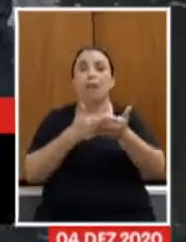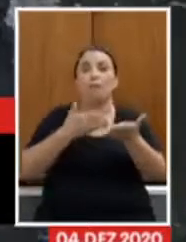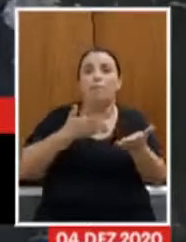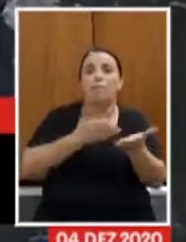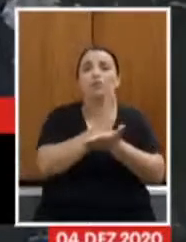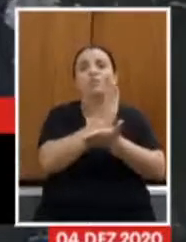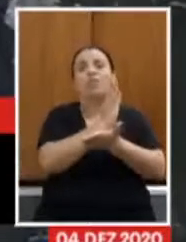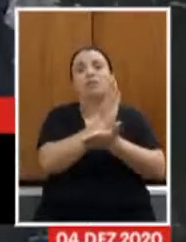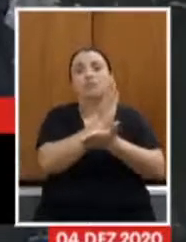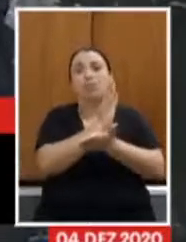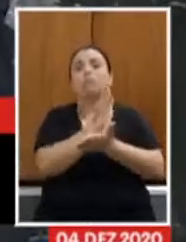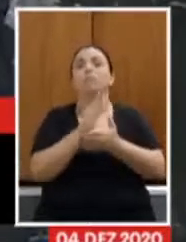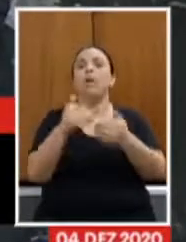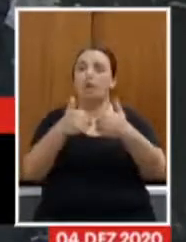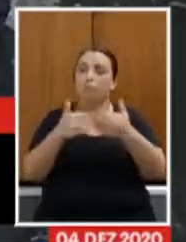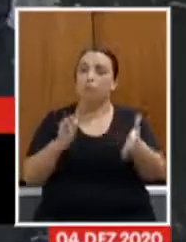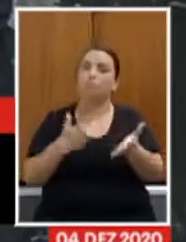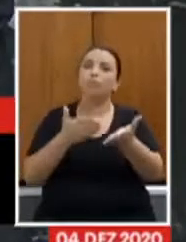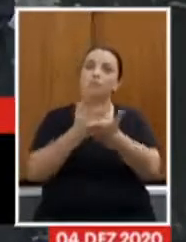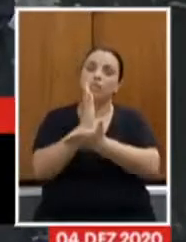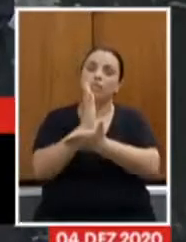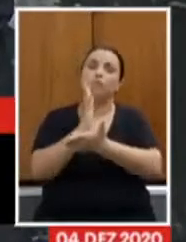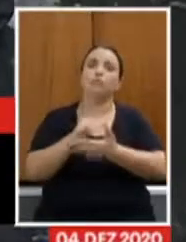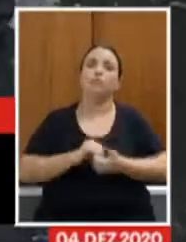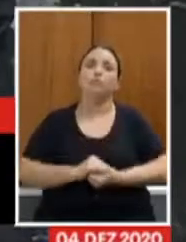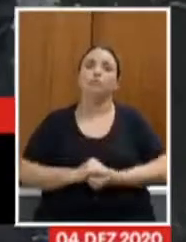aprovação. Em votação.